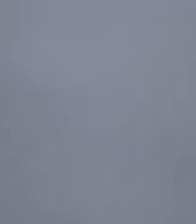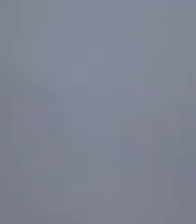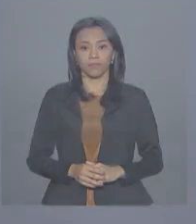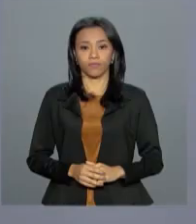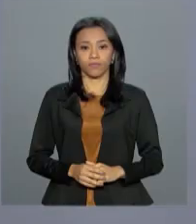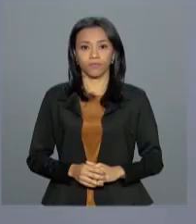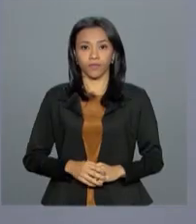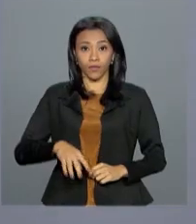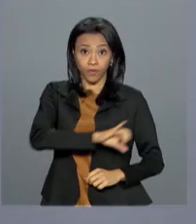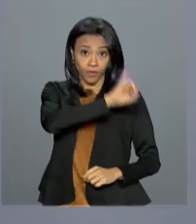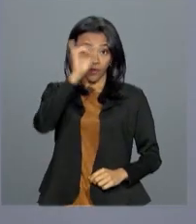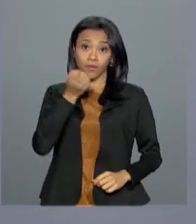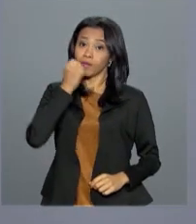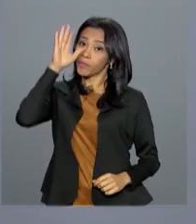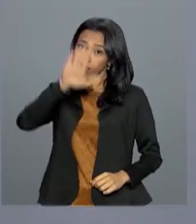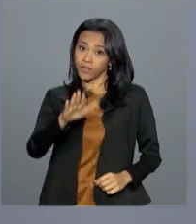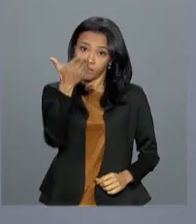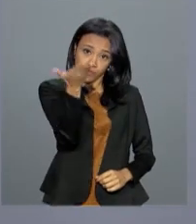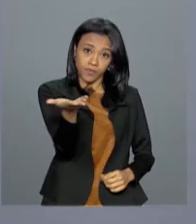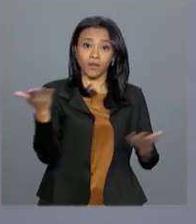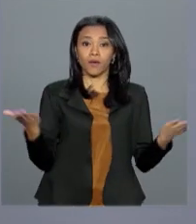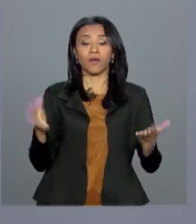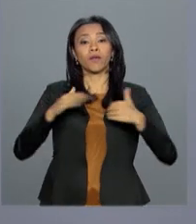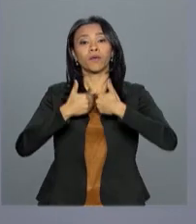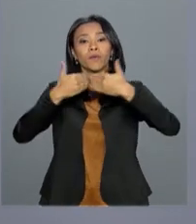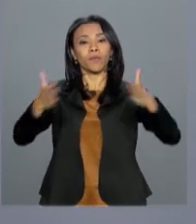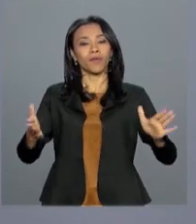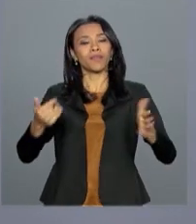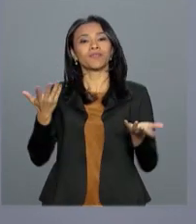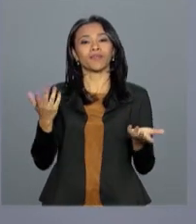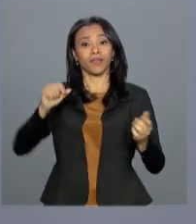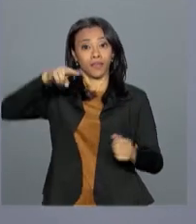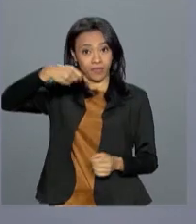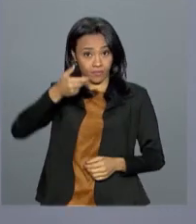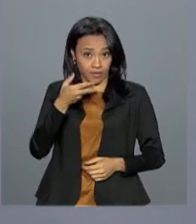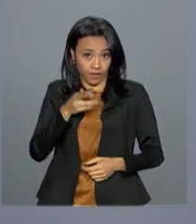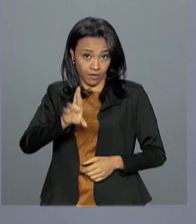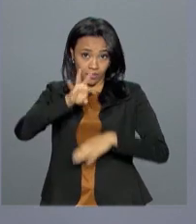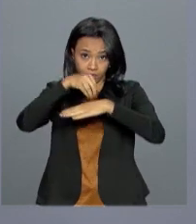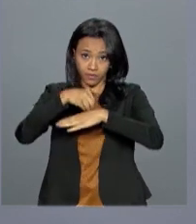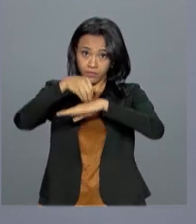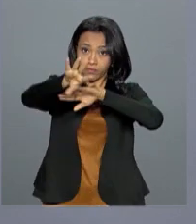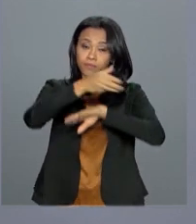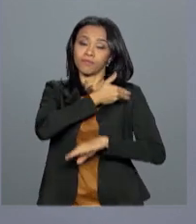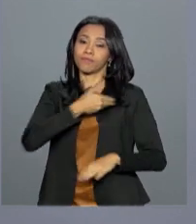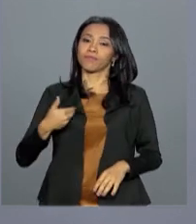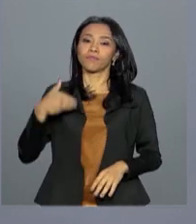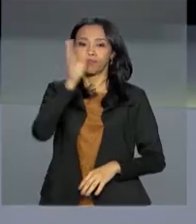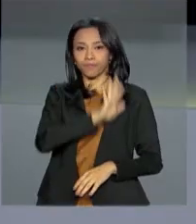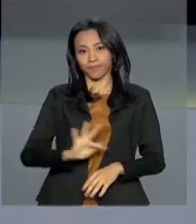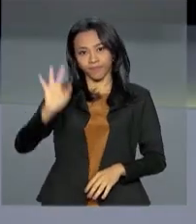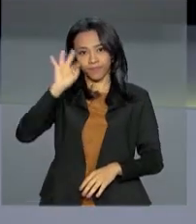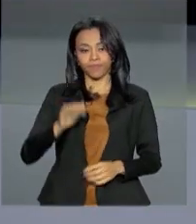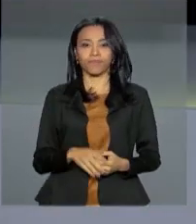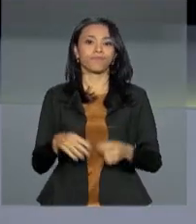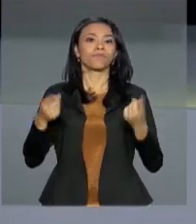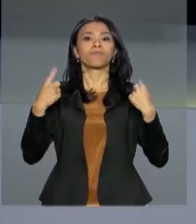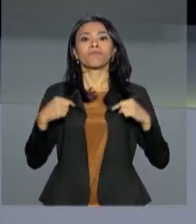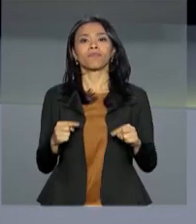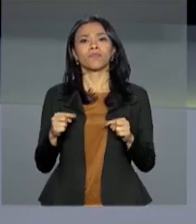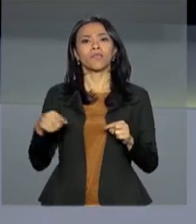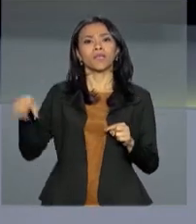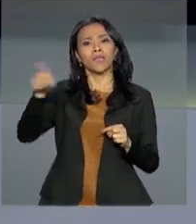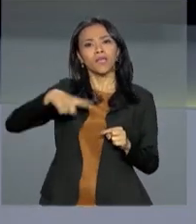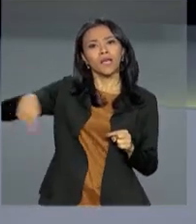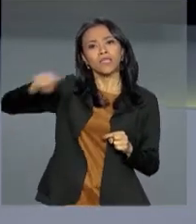olá boa tarde pra você começa agora mais uma edição do repórter nbr com as notícias do governo federal os